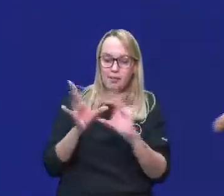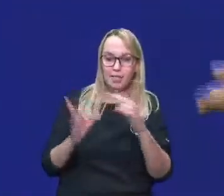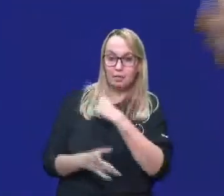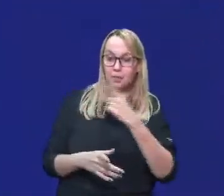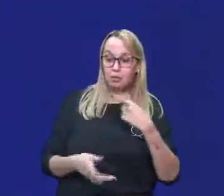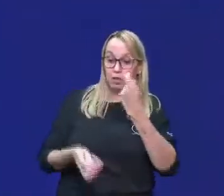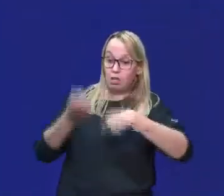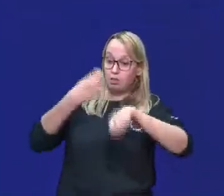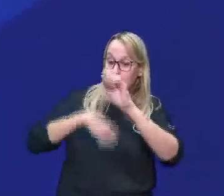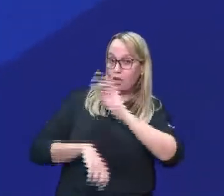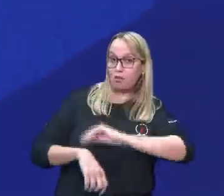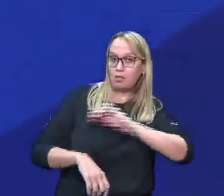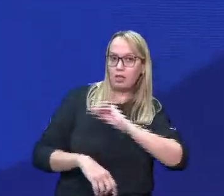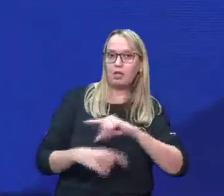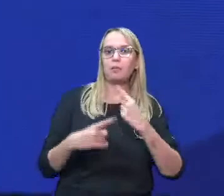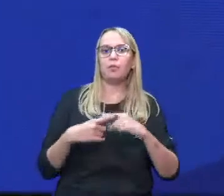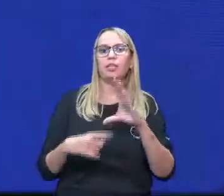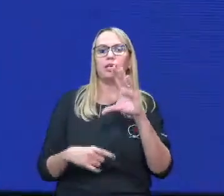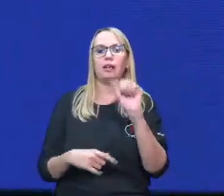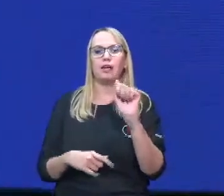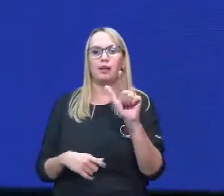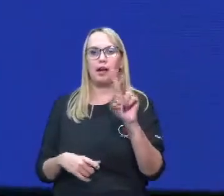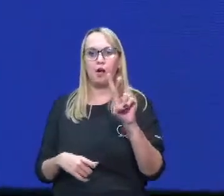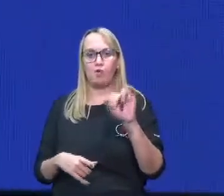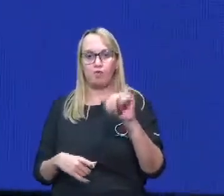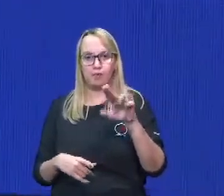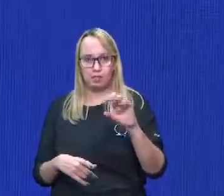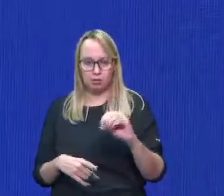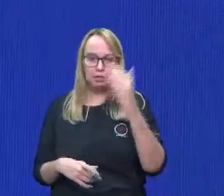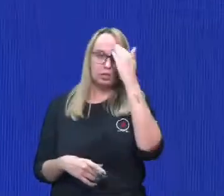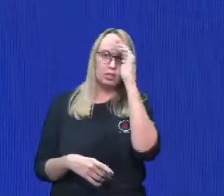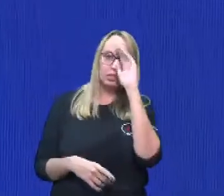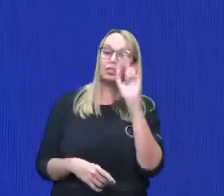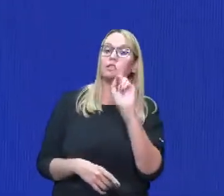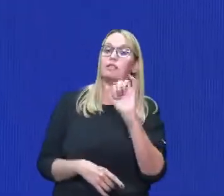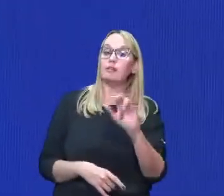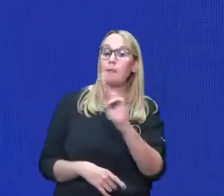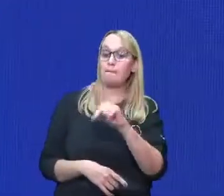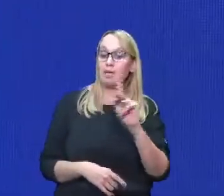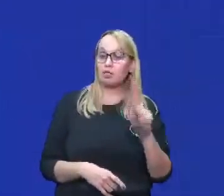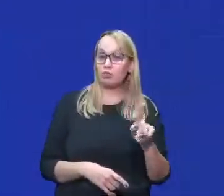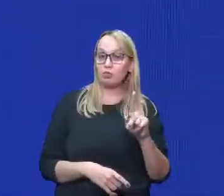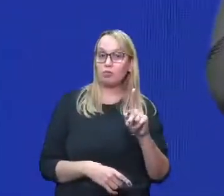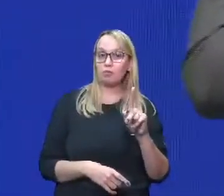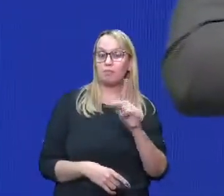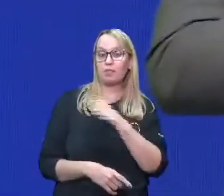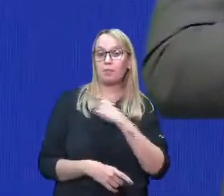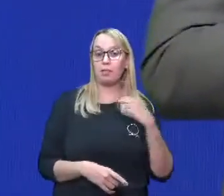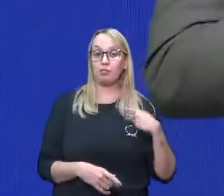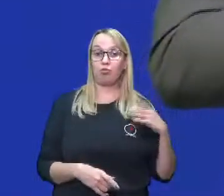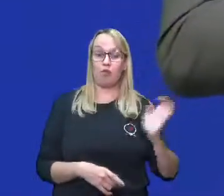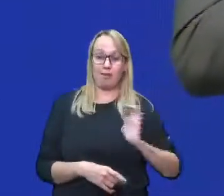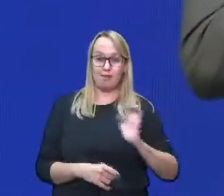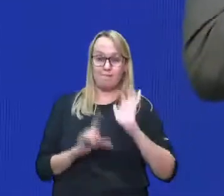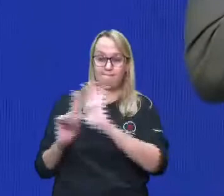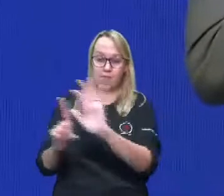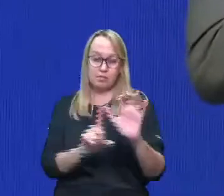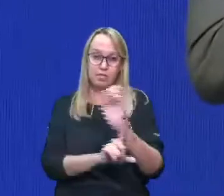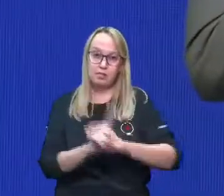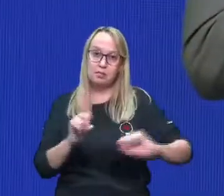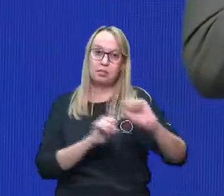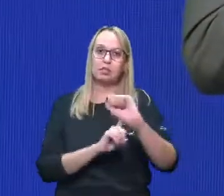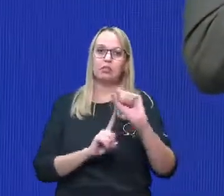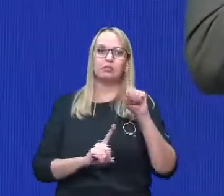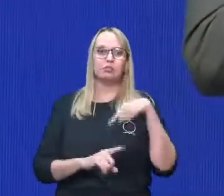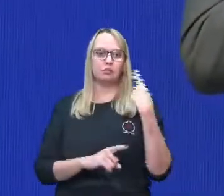seus salários, porque Calvino entendia que se seus pastores fossem ricos, teriam maior influência sobre a sociedade. E nós? Tem